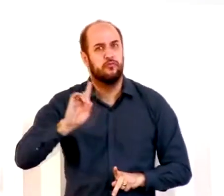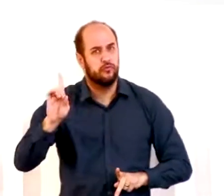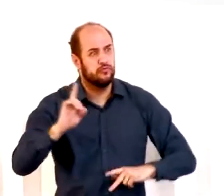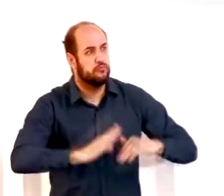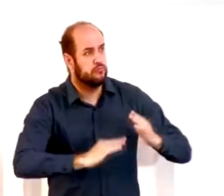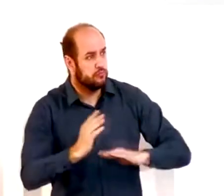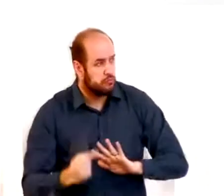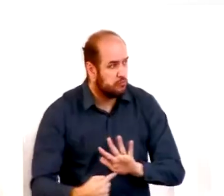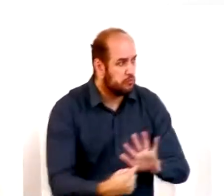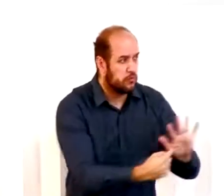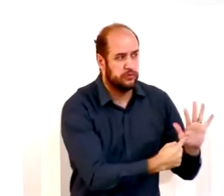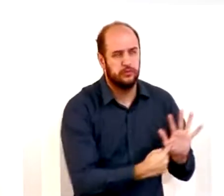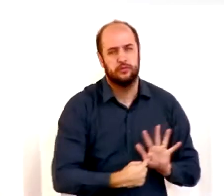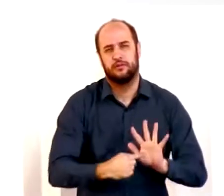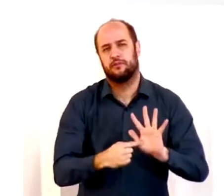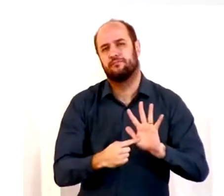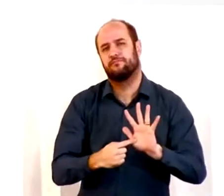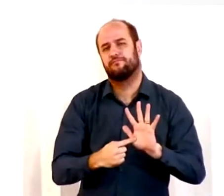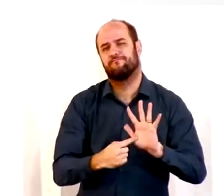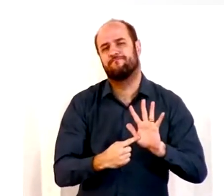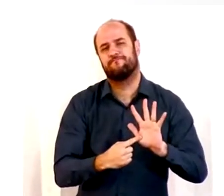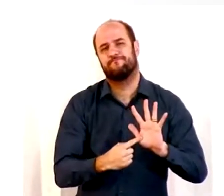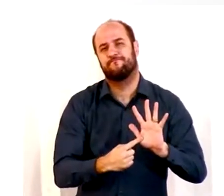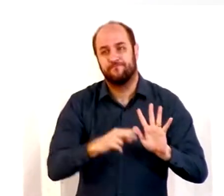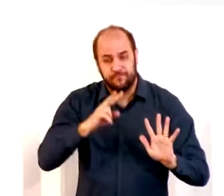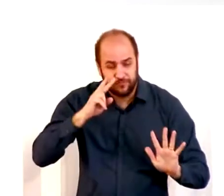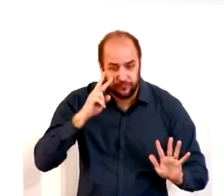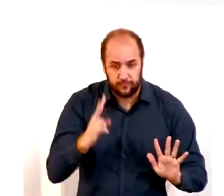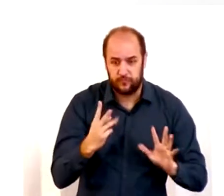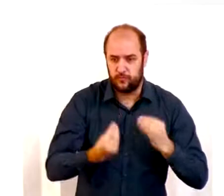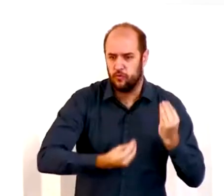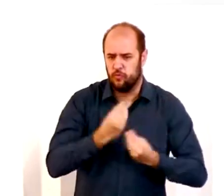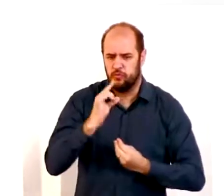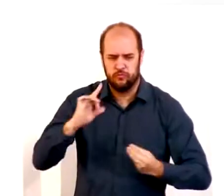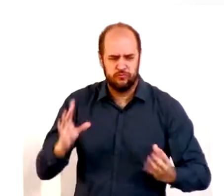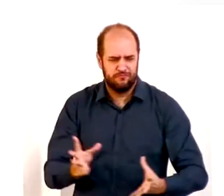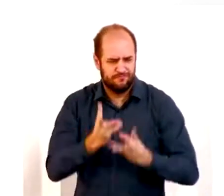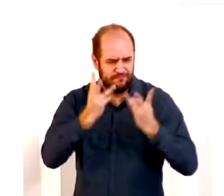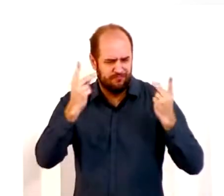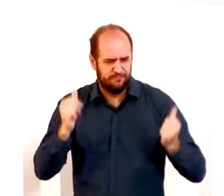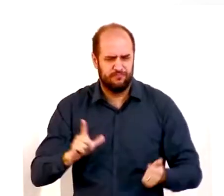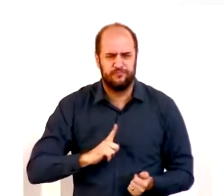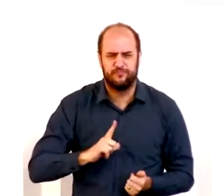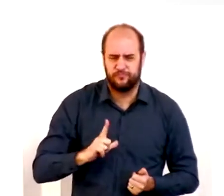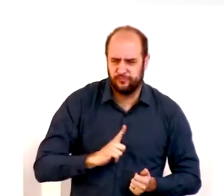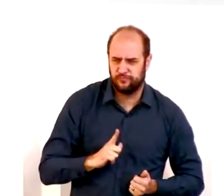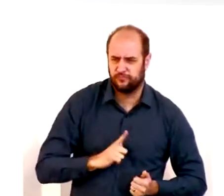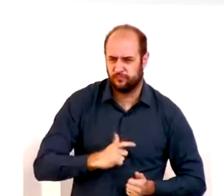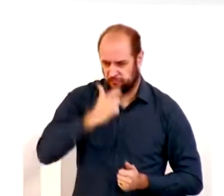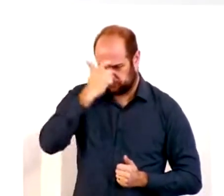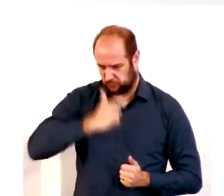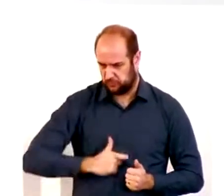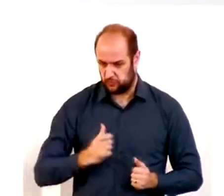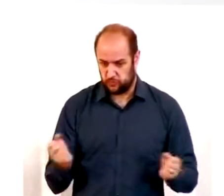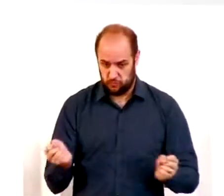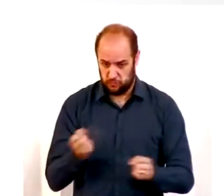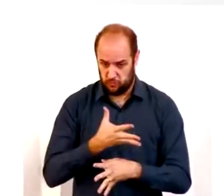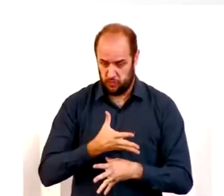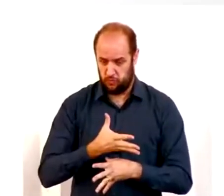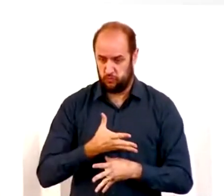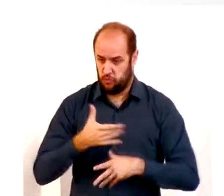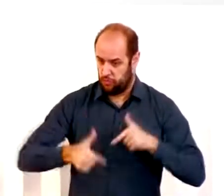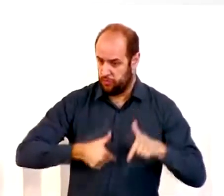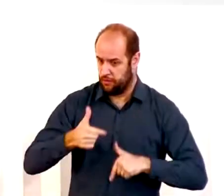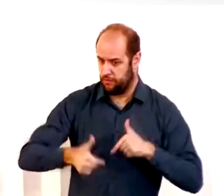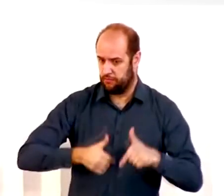tem e ela está disposta na pessoa do seu Filho Jesus Cristo. Por isso, no Antigo Testamento, todos os profetas,